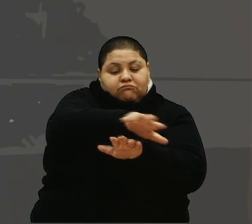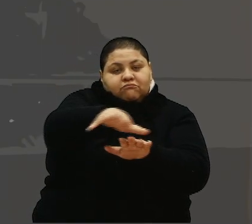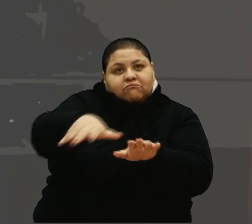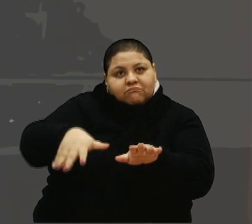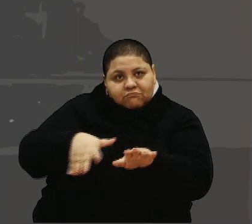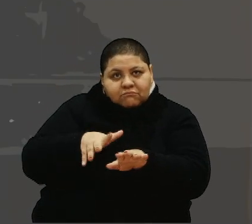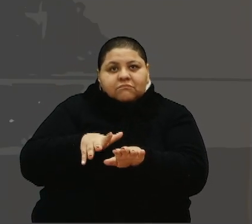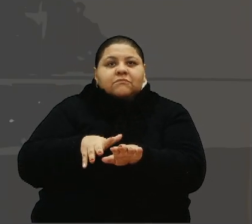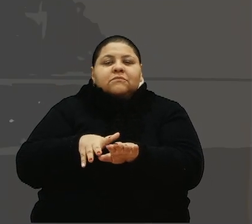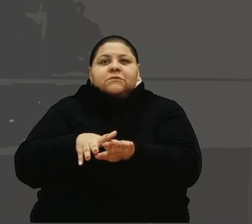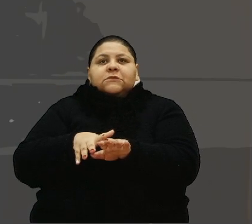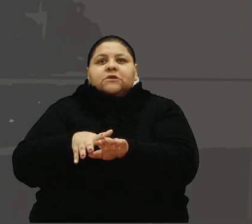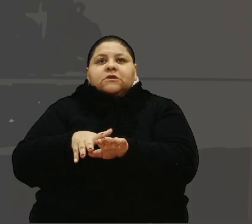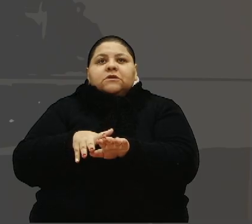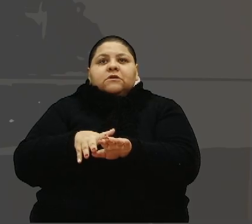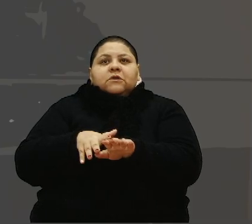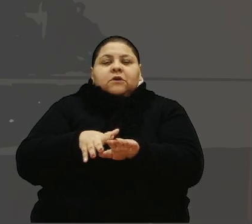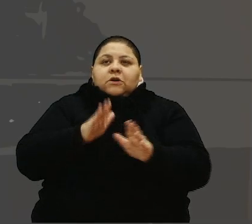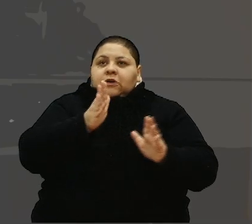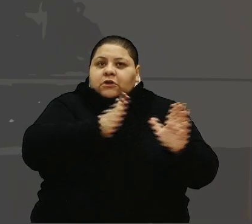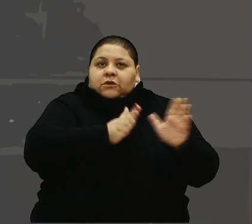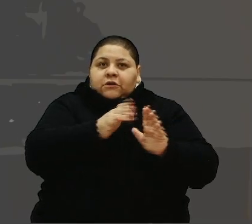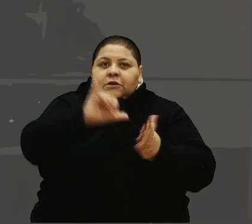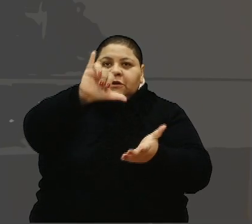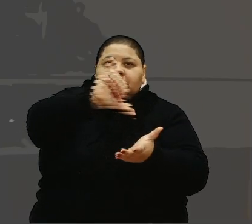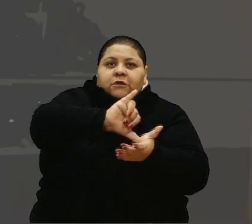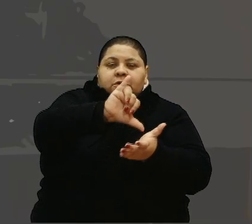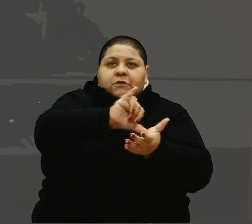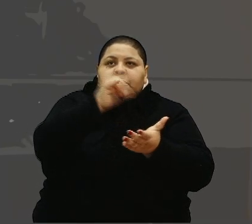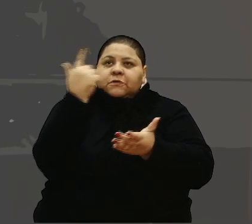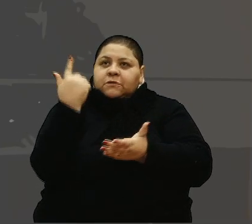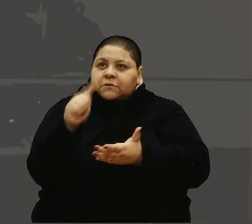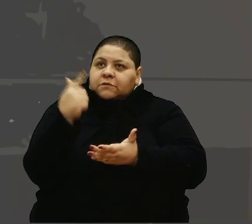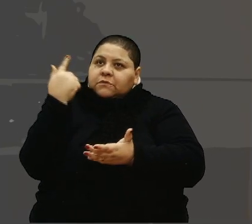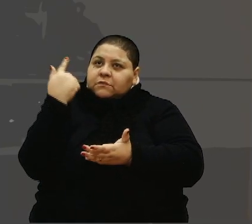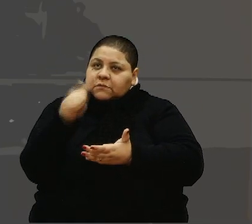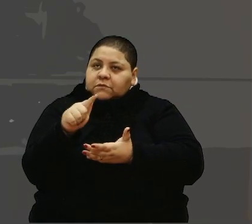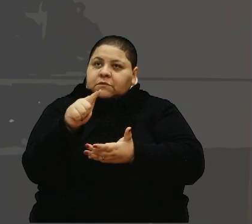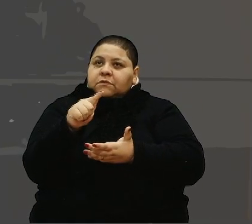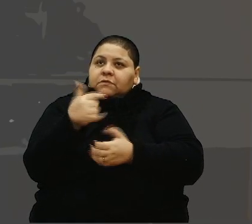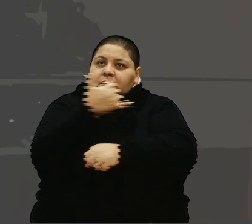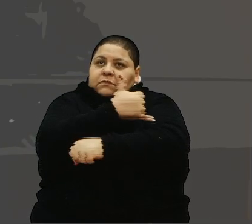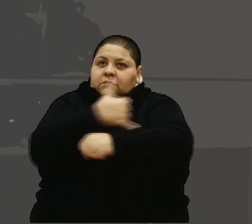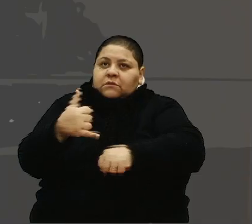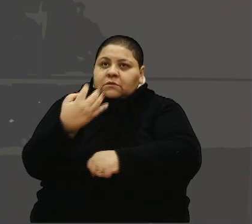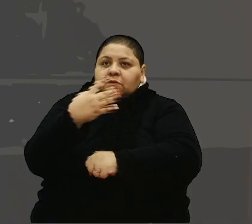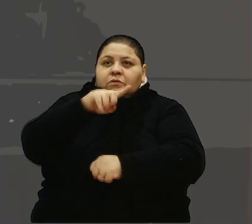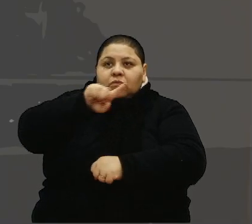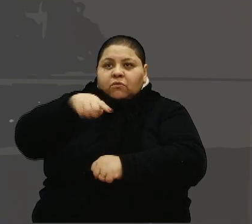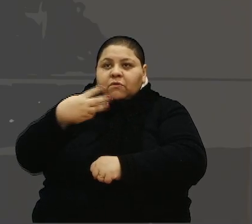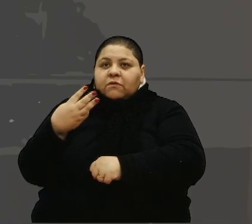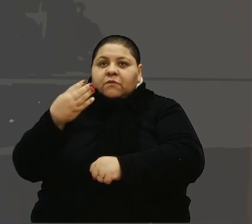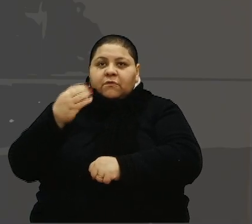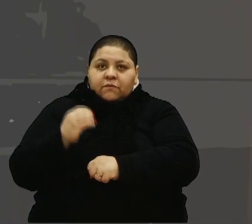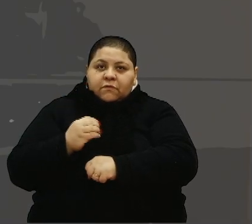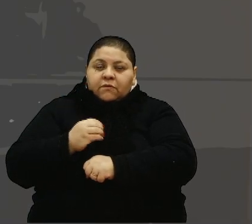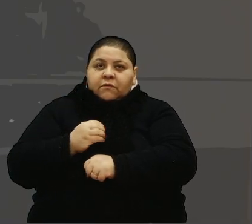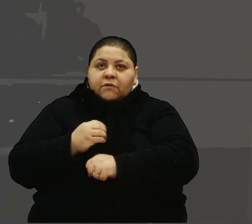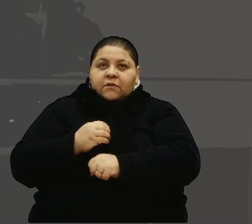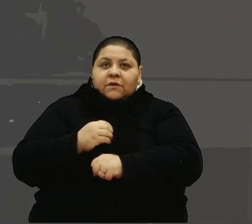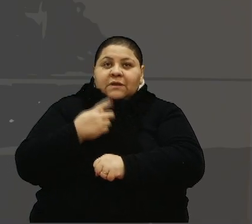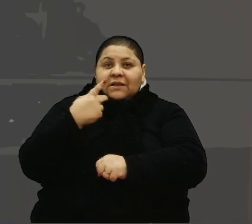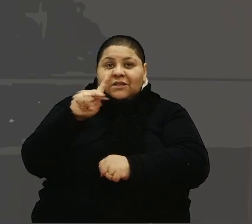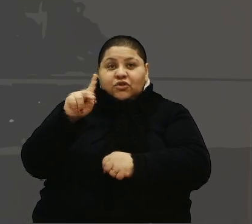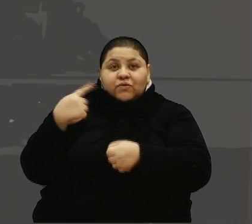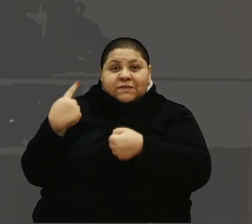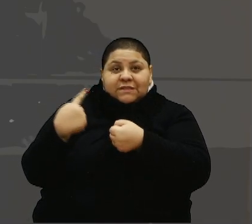que acessam o centro de Goiânia com a passagem de 4,30. E lá na sua cidade...